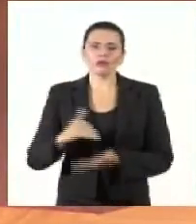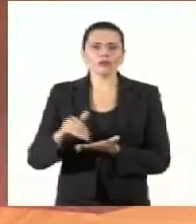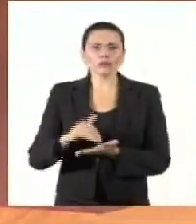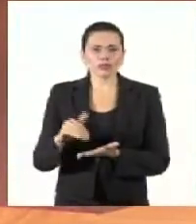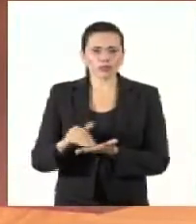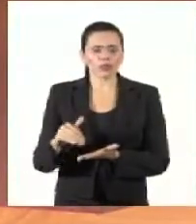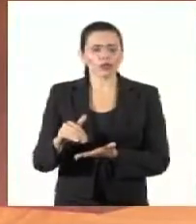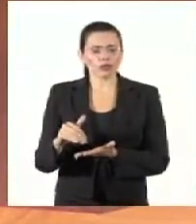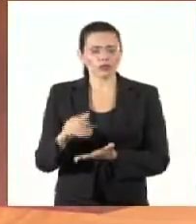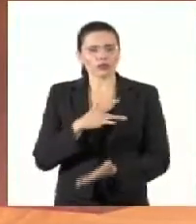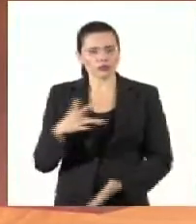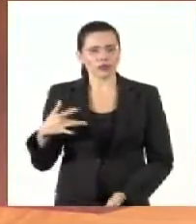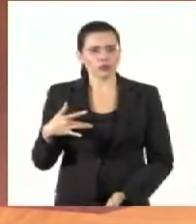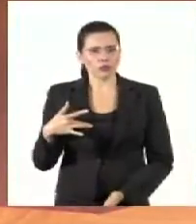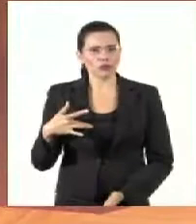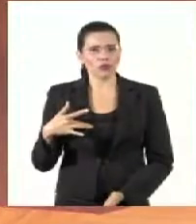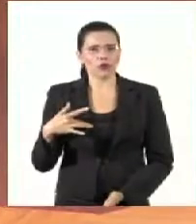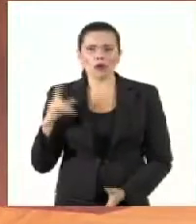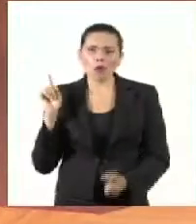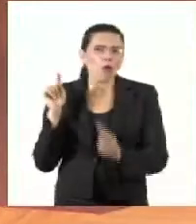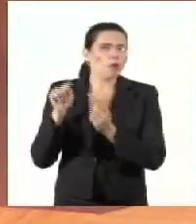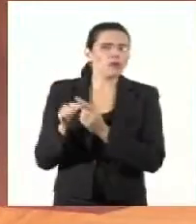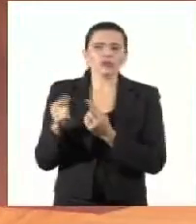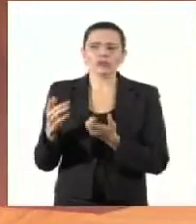está notório que ele não está conseguindo